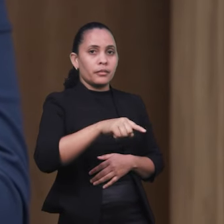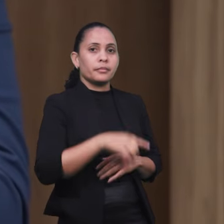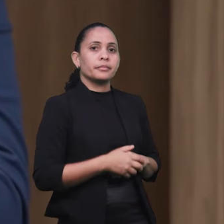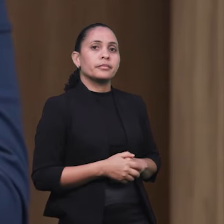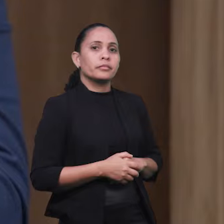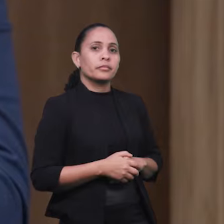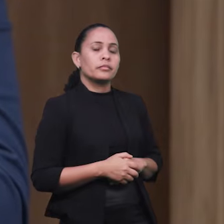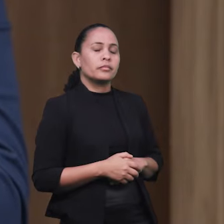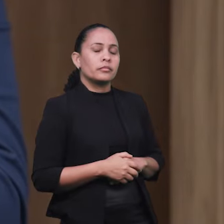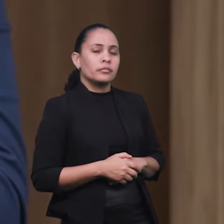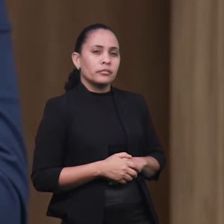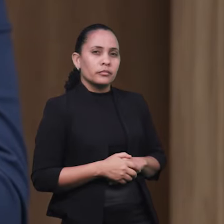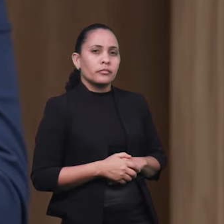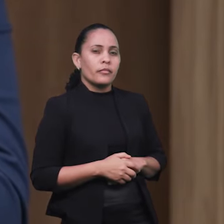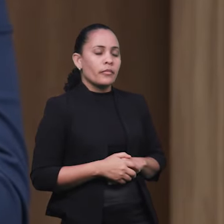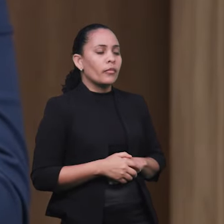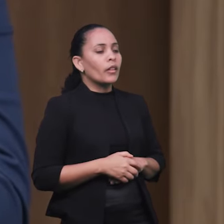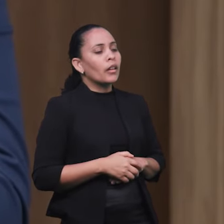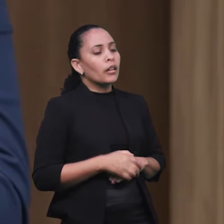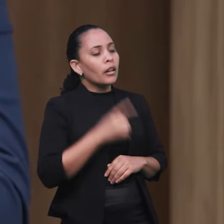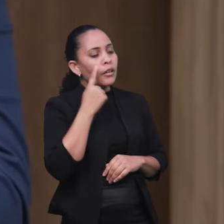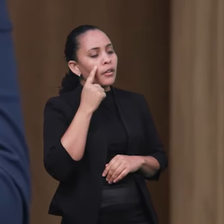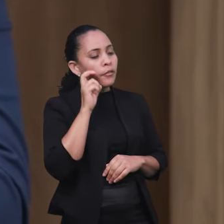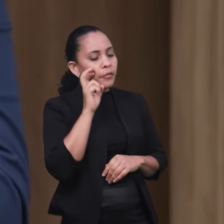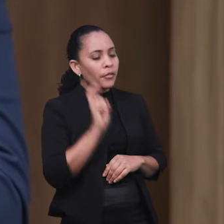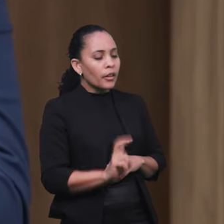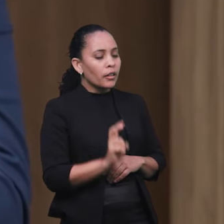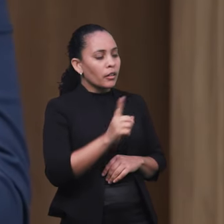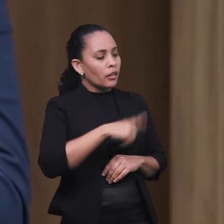surpreendentes, né? Que estariam ali